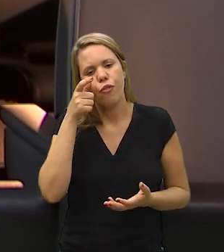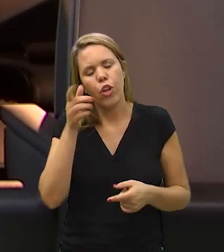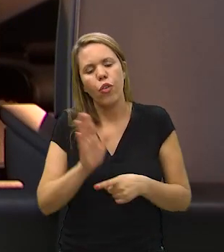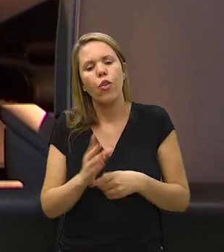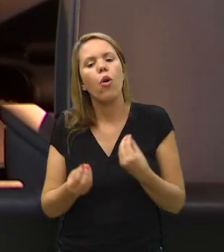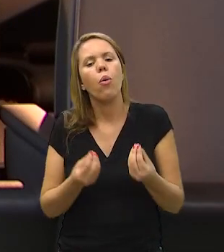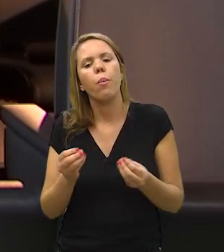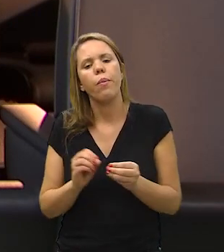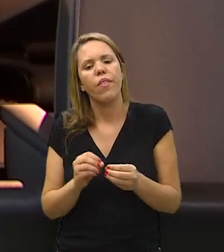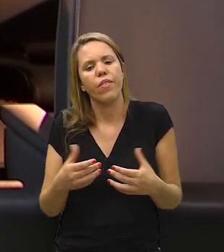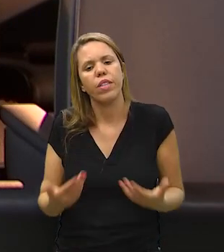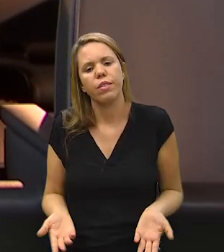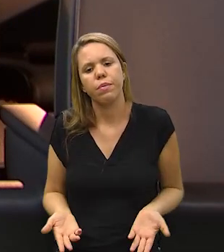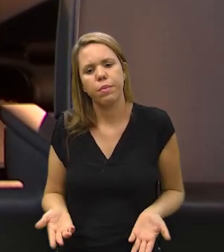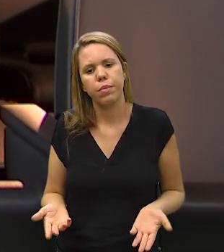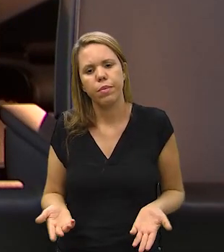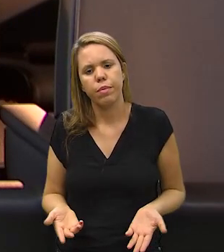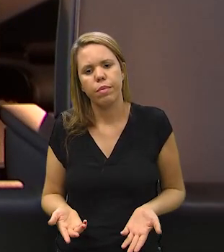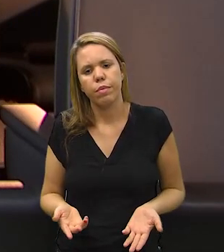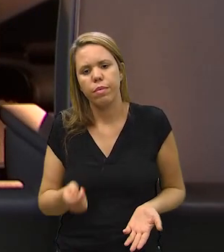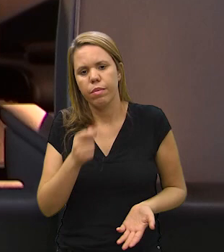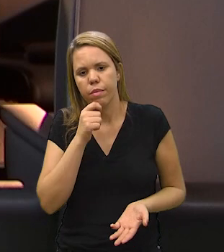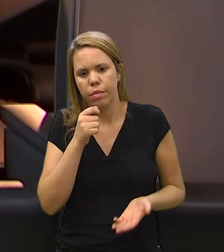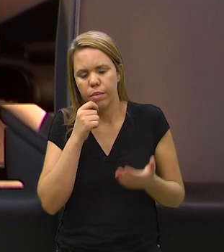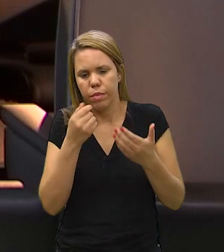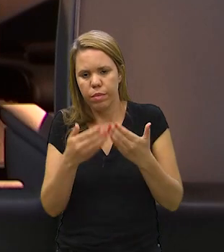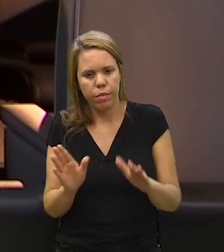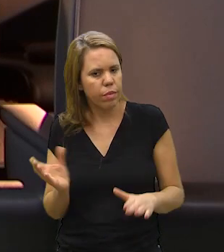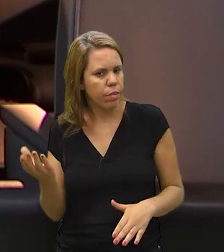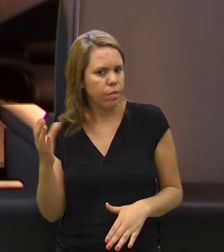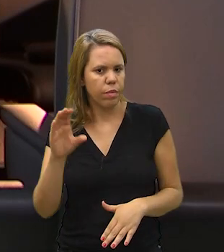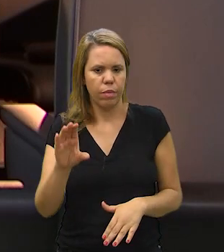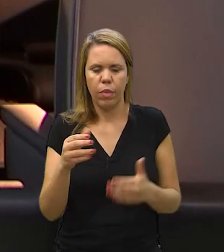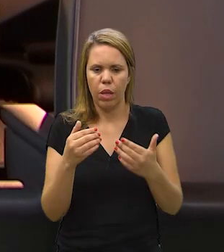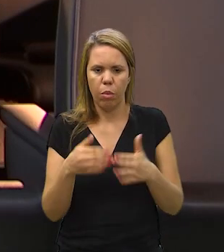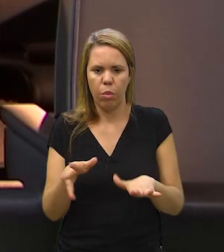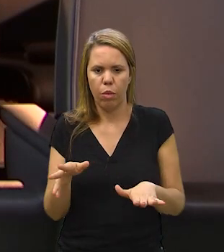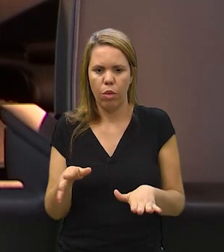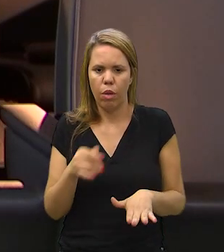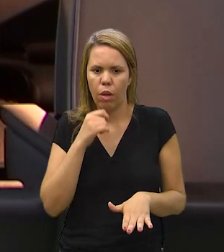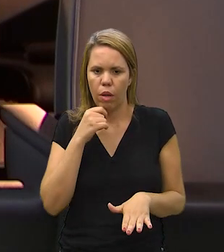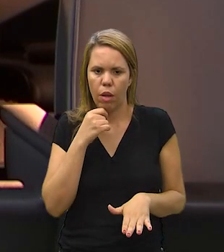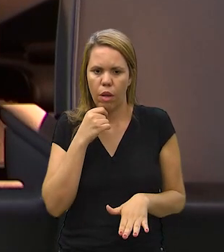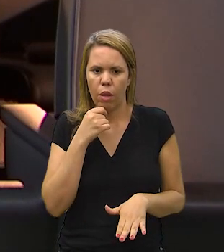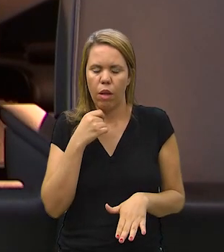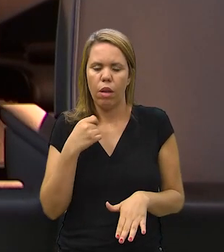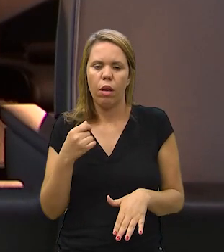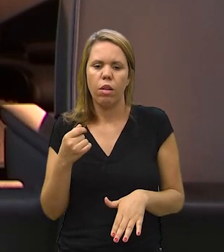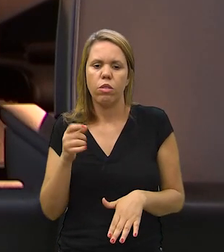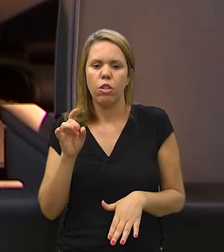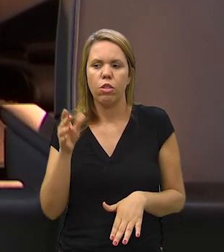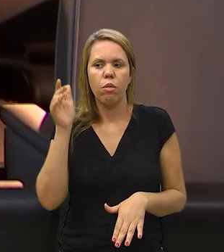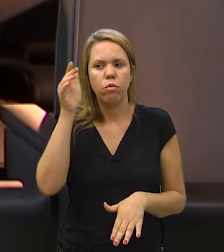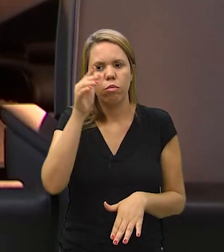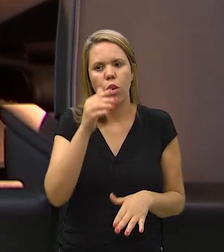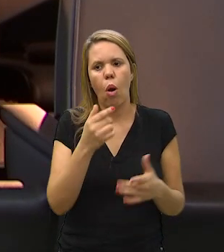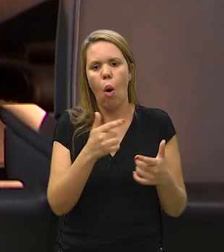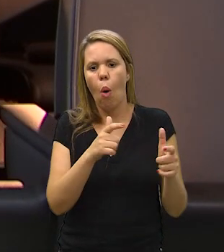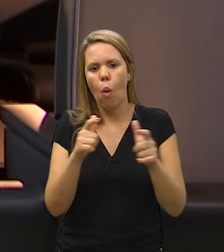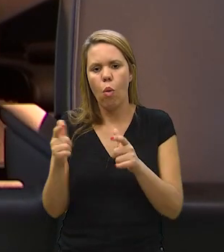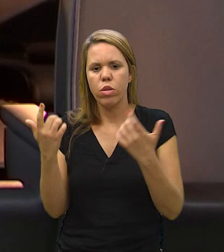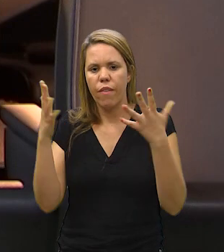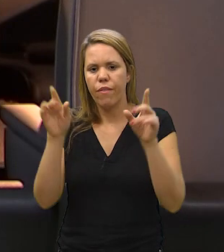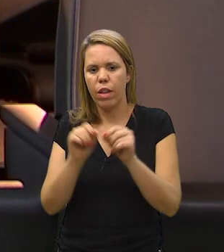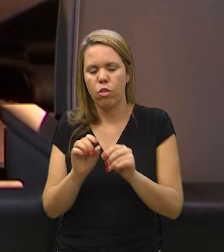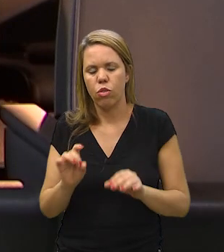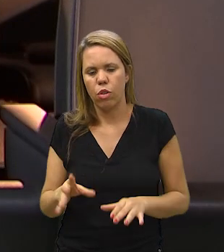Como é que vai fazer? Então, por hora ele não tá público ainda, né? Porque ele tá entrando em alguns festivais.